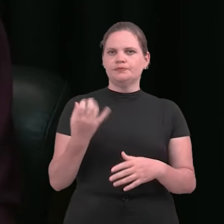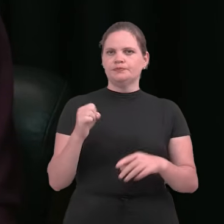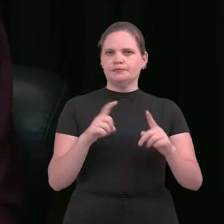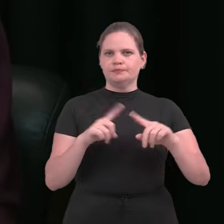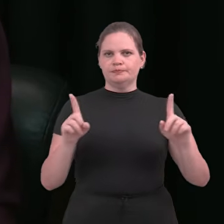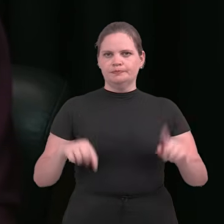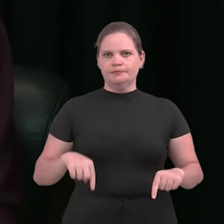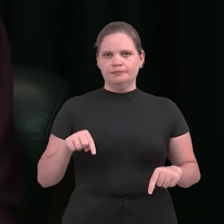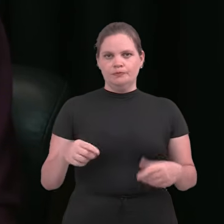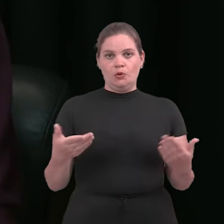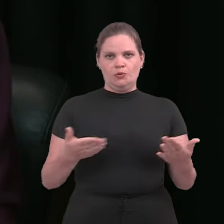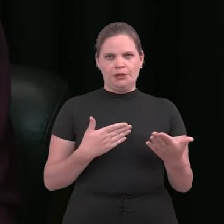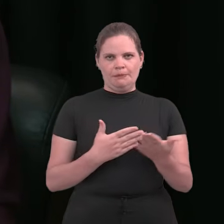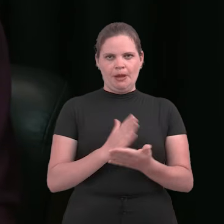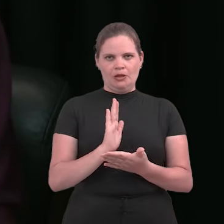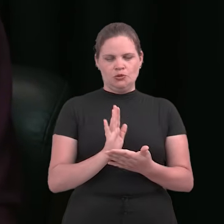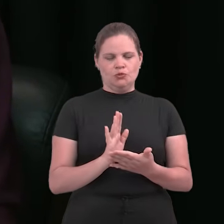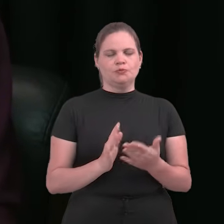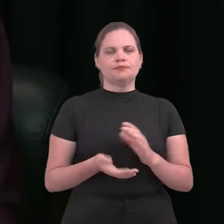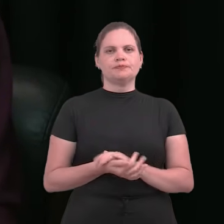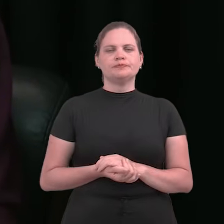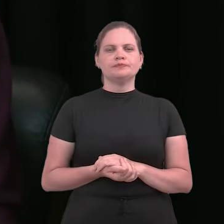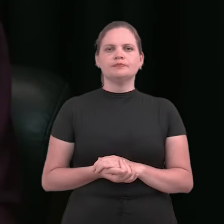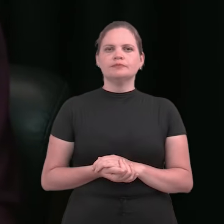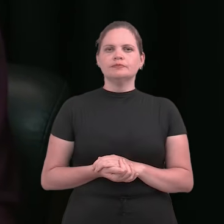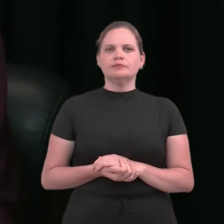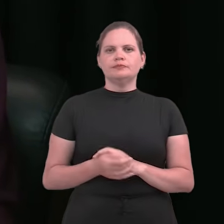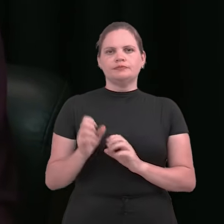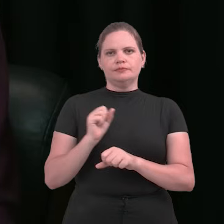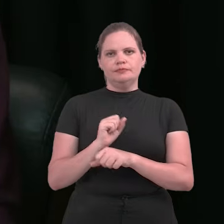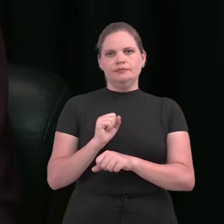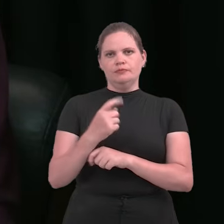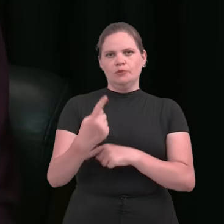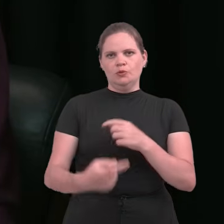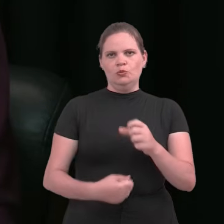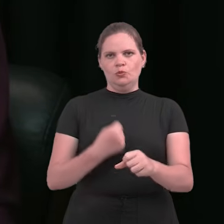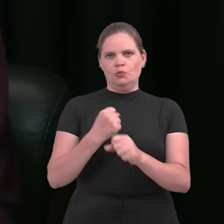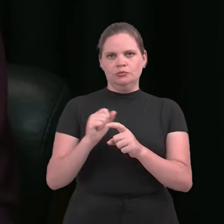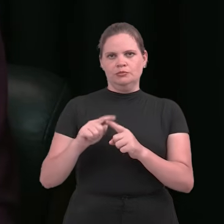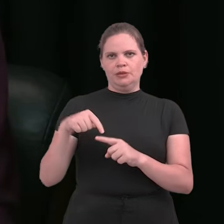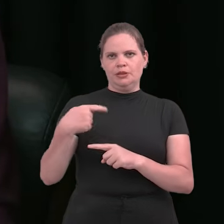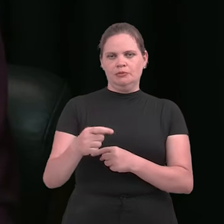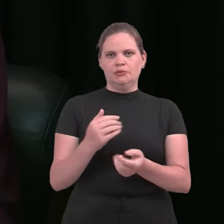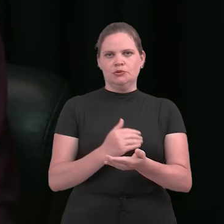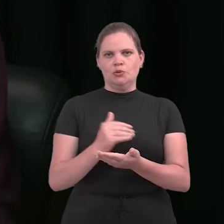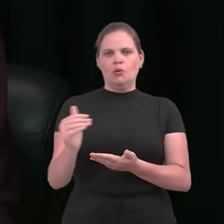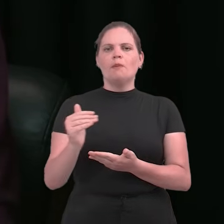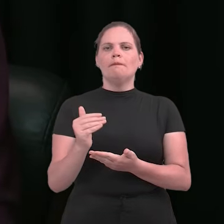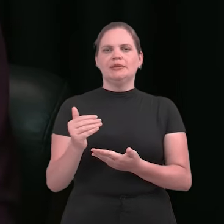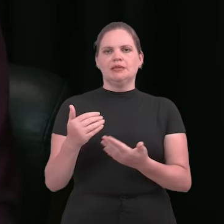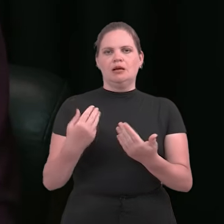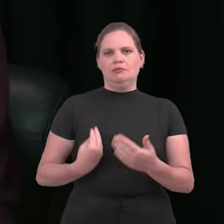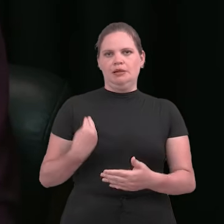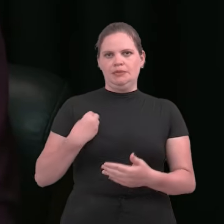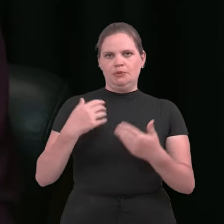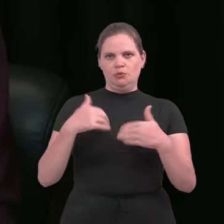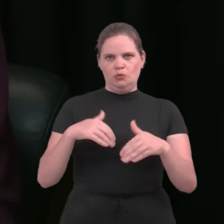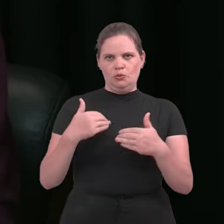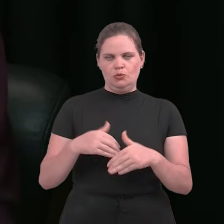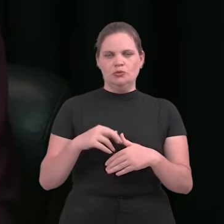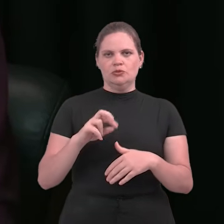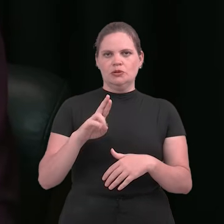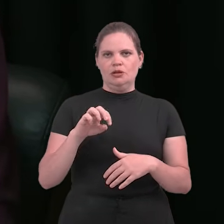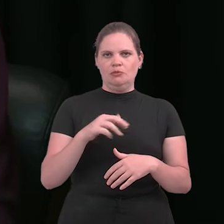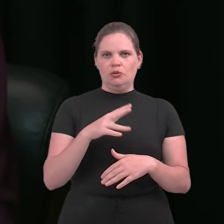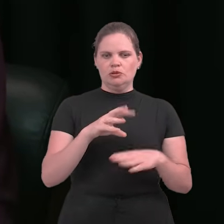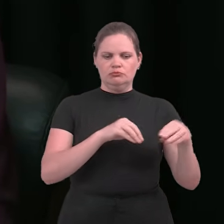ele passa hoje, o candidato passou, ele tem que esperar 1 ano para poder participar do concurso de remoção. Perfeito. E depois ele